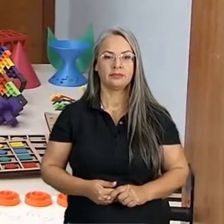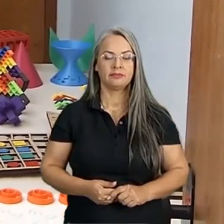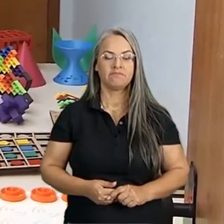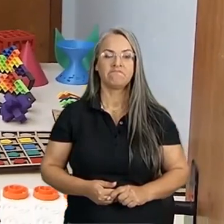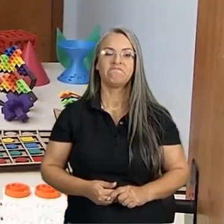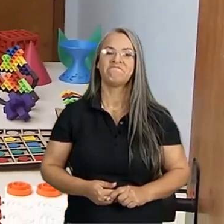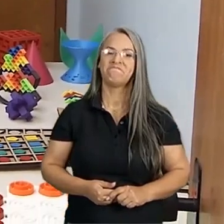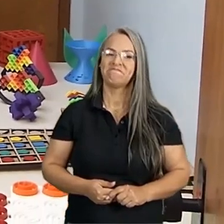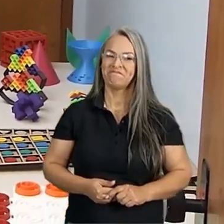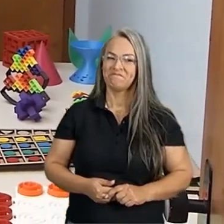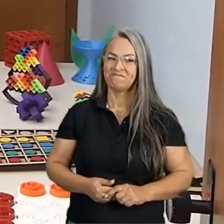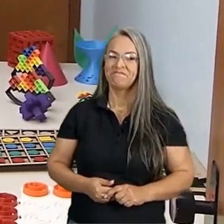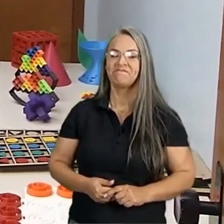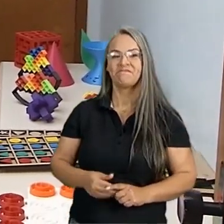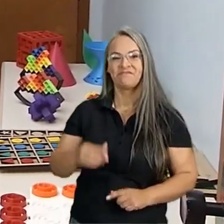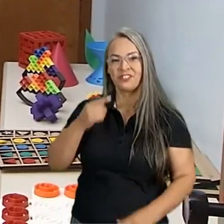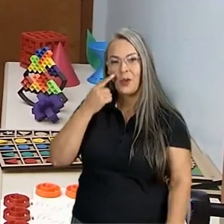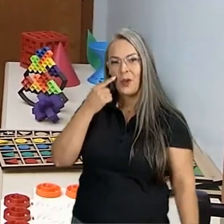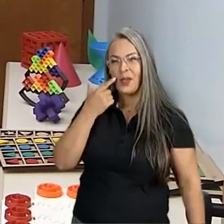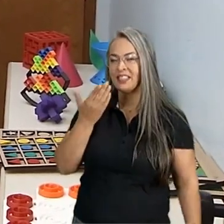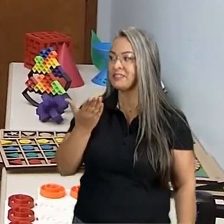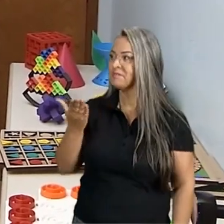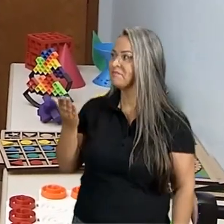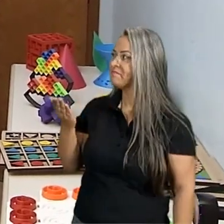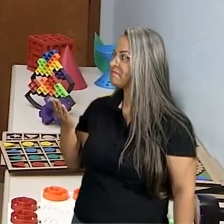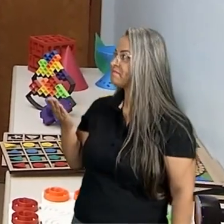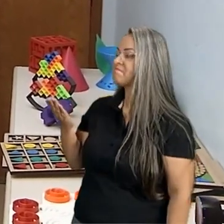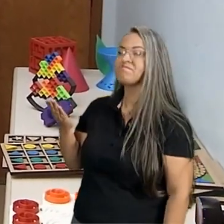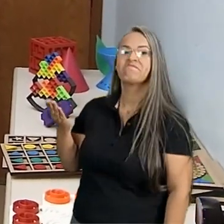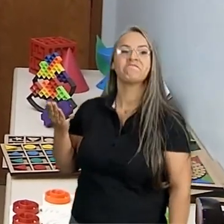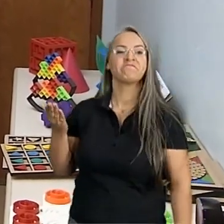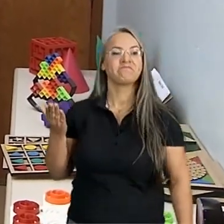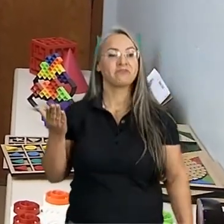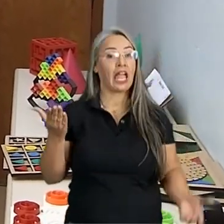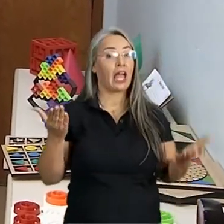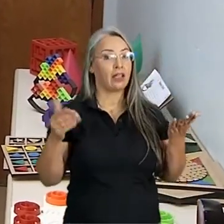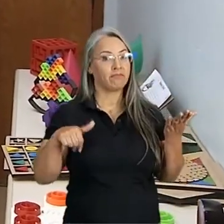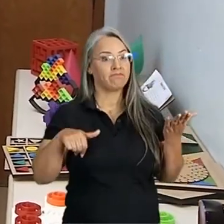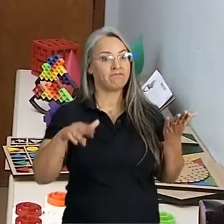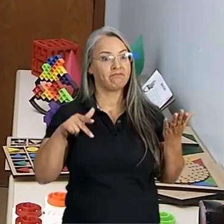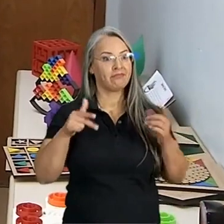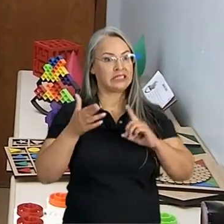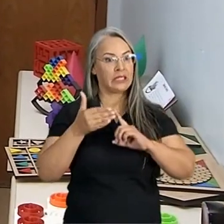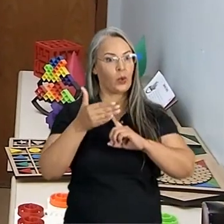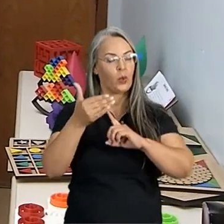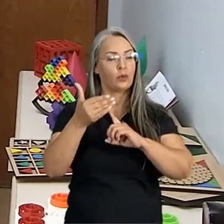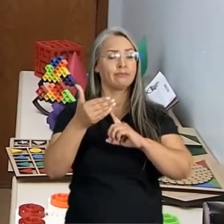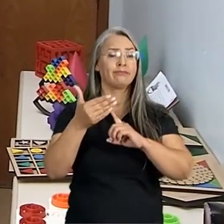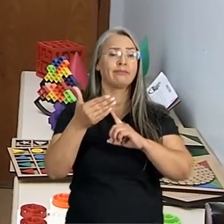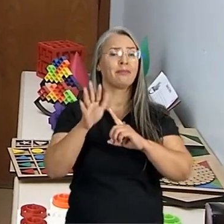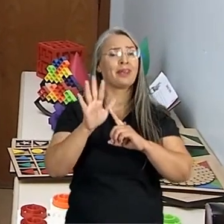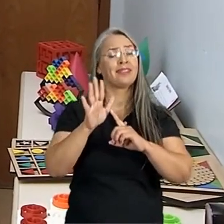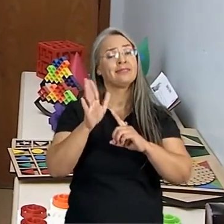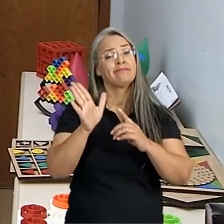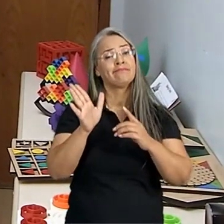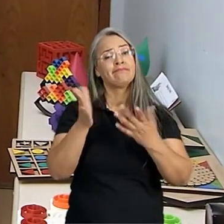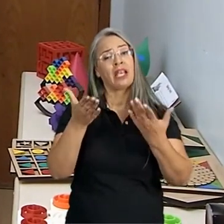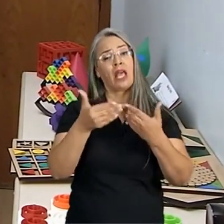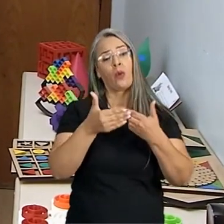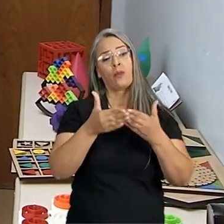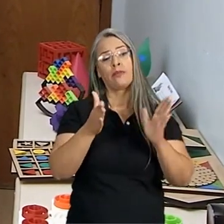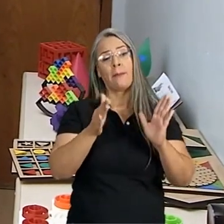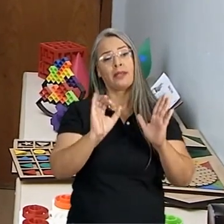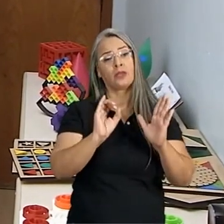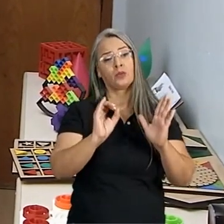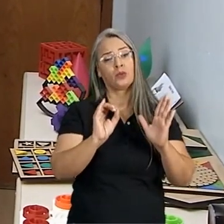estudantes estamos aqui nesse espaço mais tecnológico que no momento não está aberta a visitação como o professor